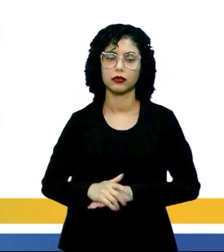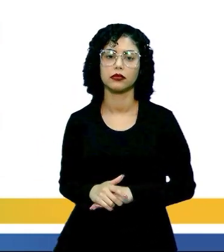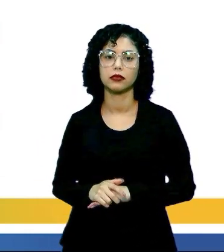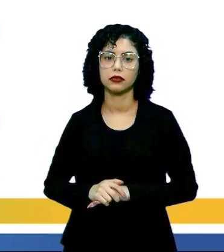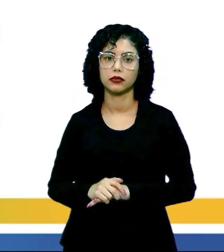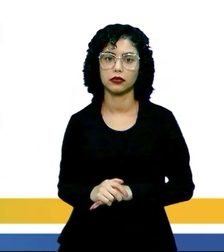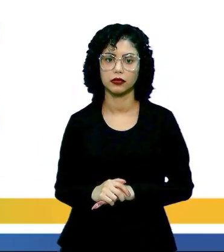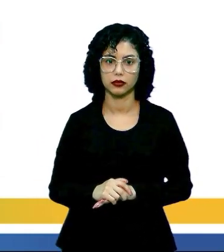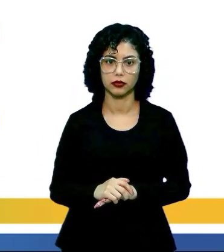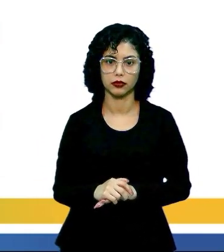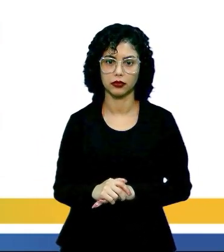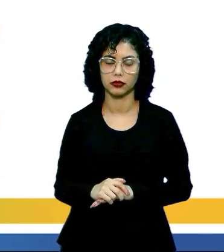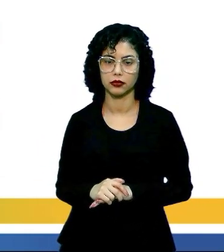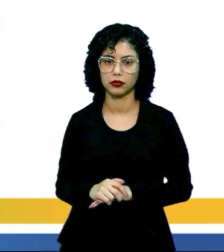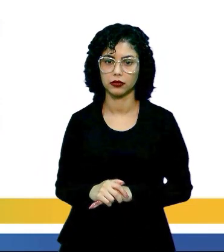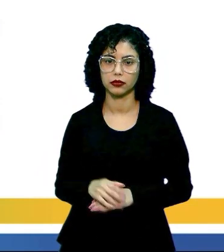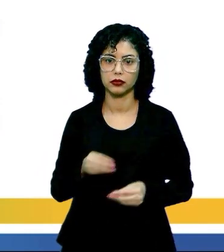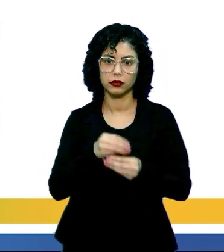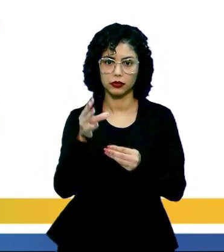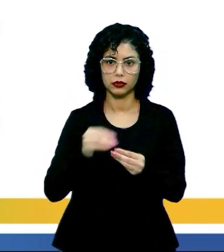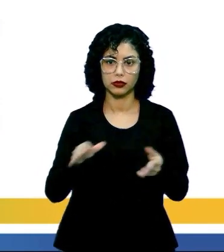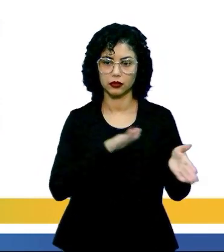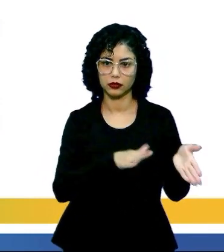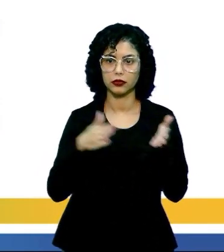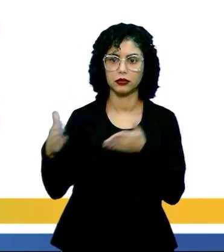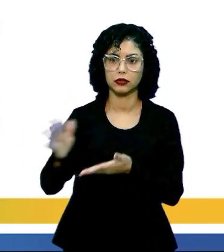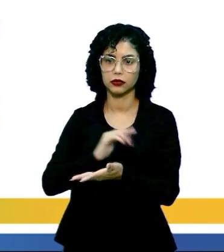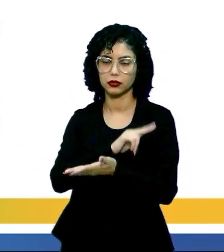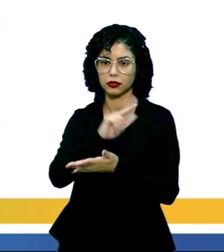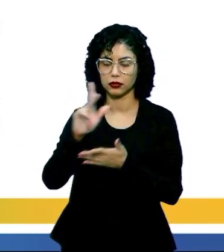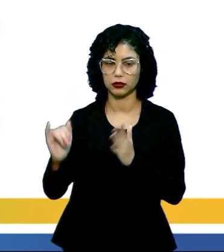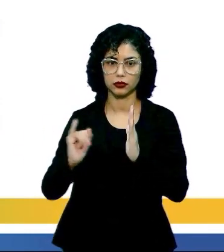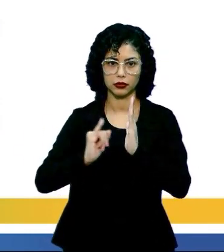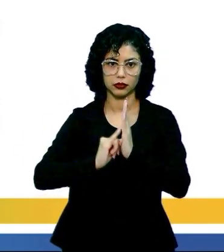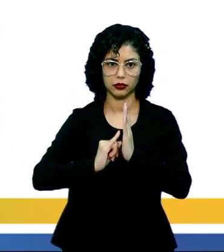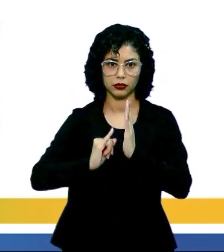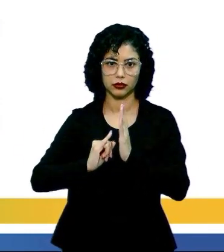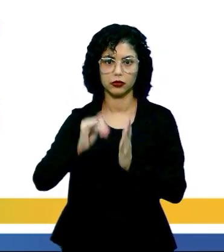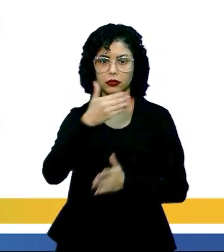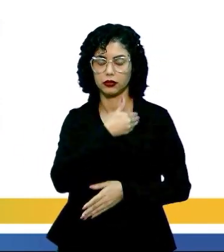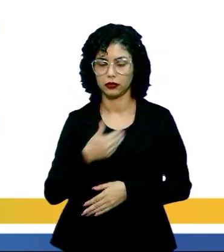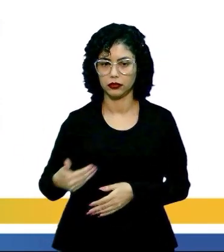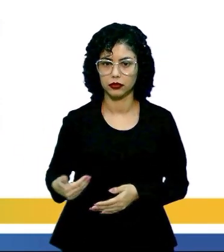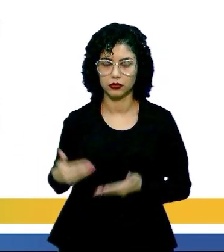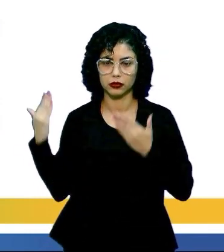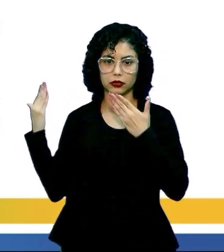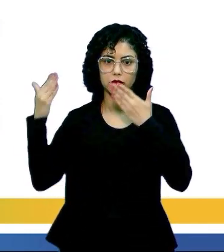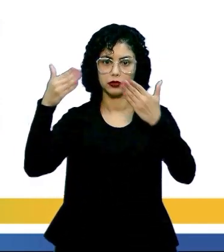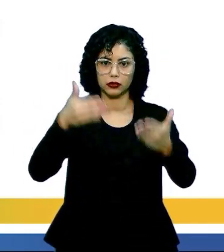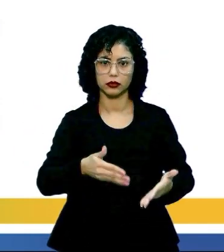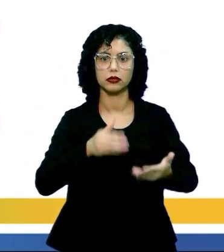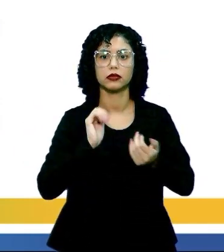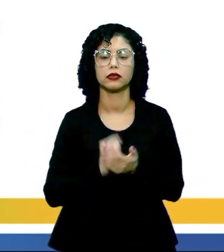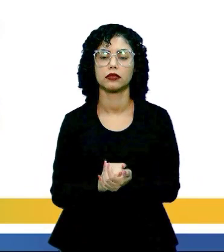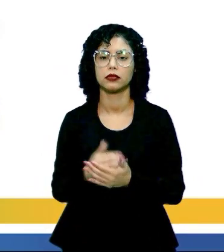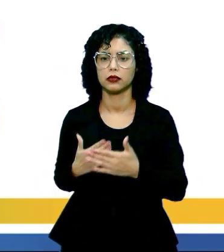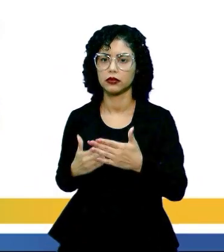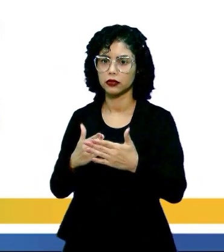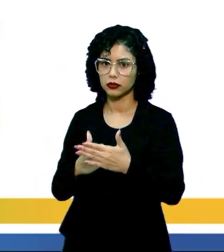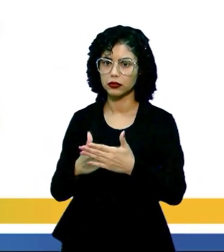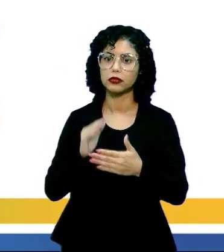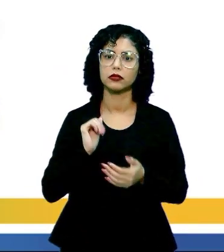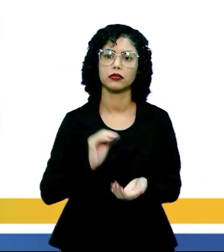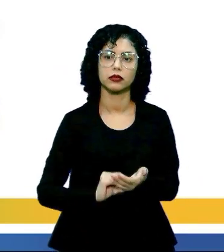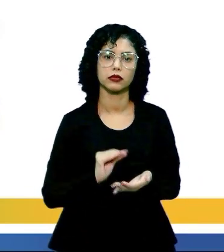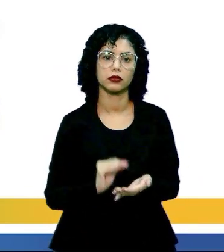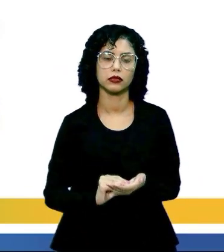a letra C, né? A distribuição do poder entre várias instituições republicanas objetivava